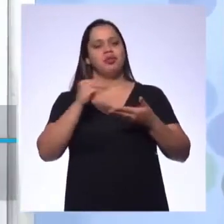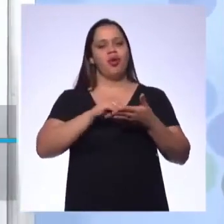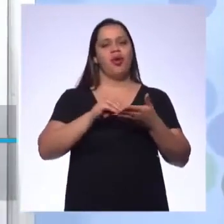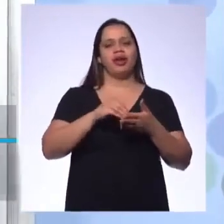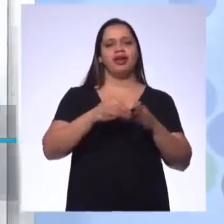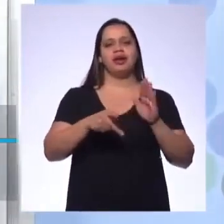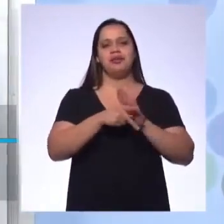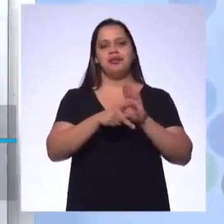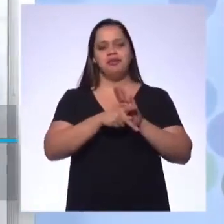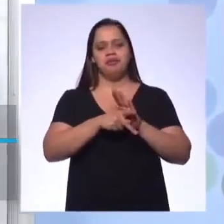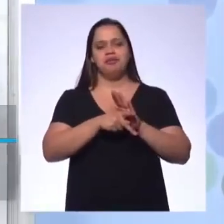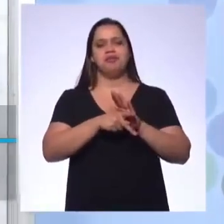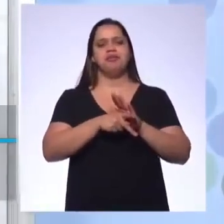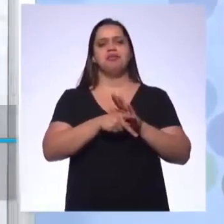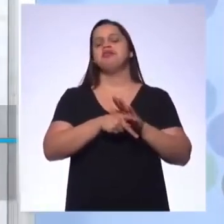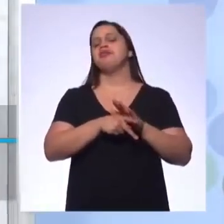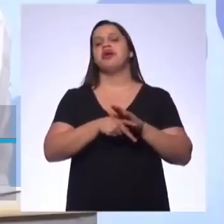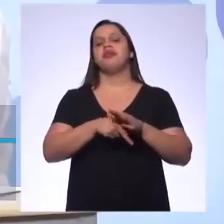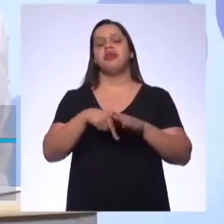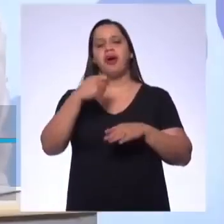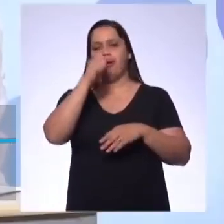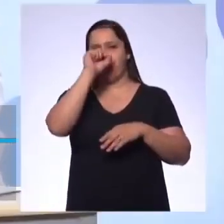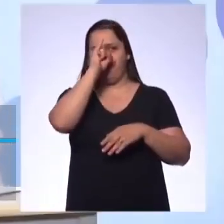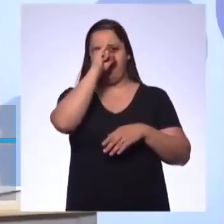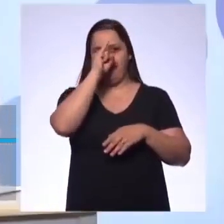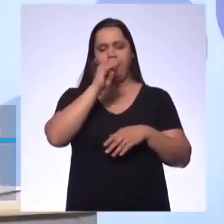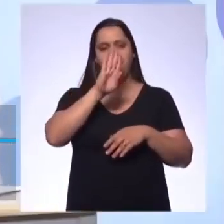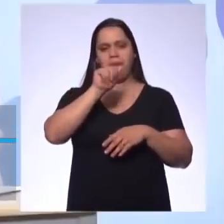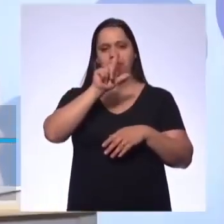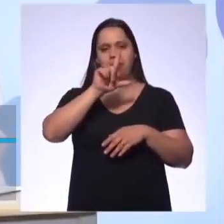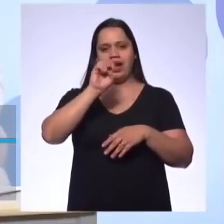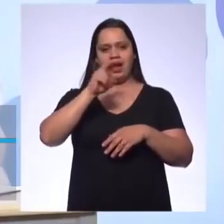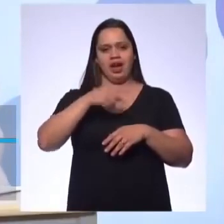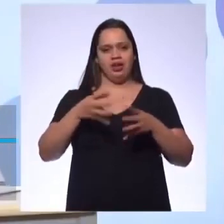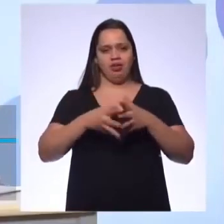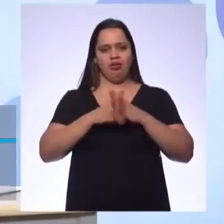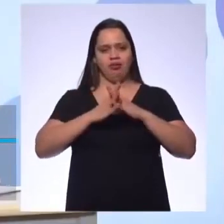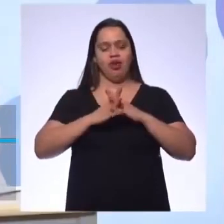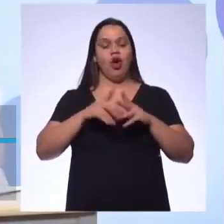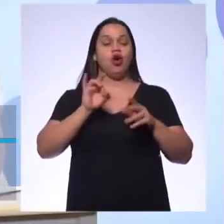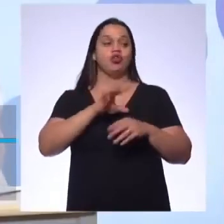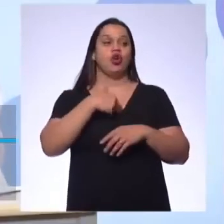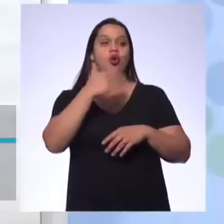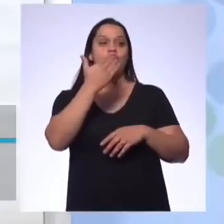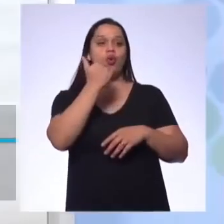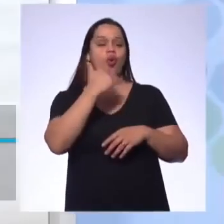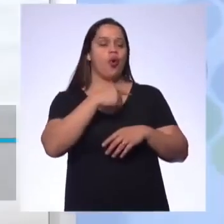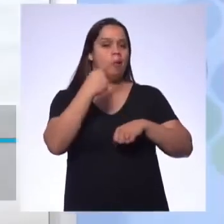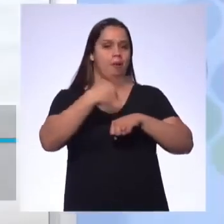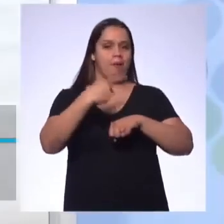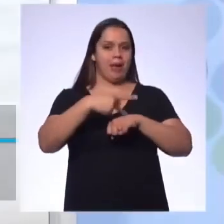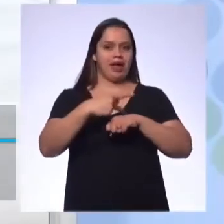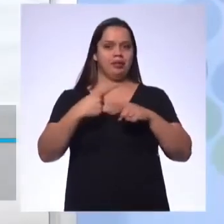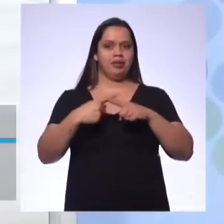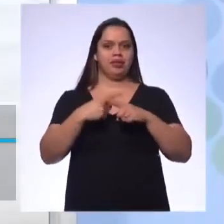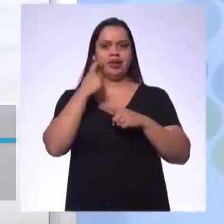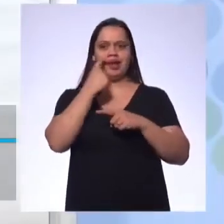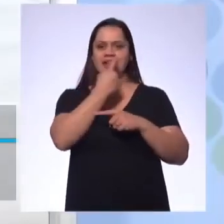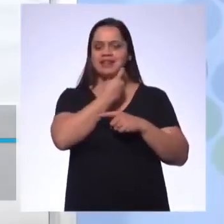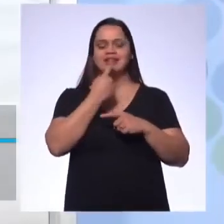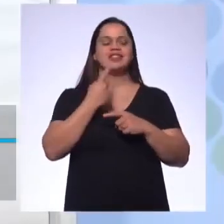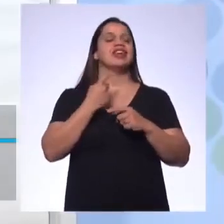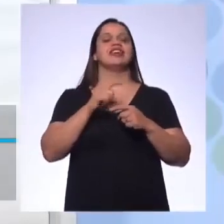bacon, aí isso faz bem, né? Aliás, eu só não como pedra porque estraga os dentes, o resto... Olha, um pedacinho de bacon é maldade, né?